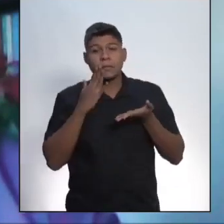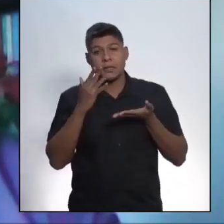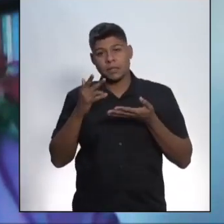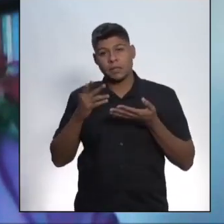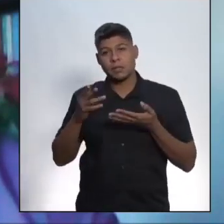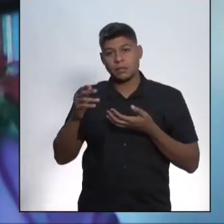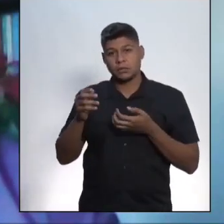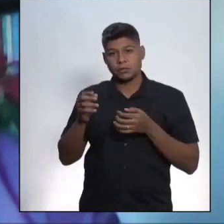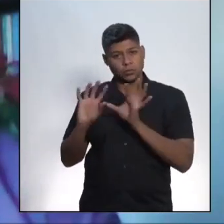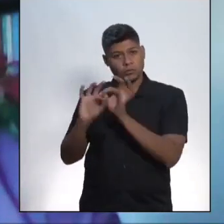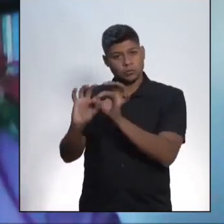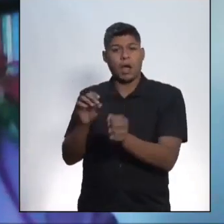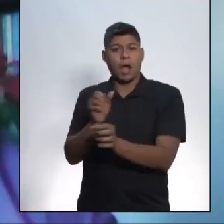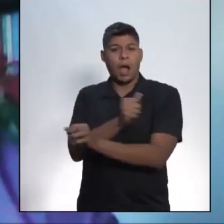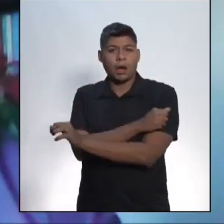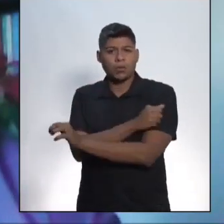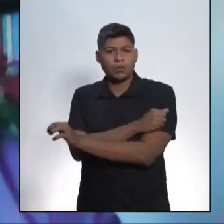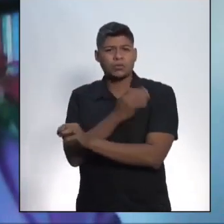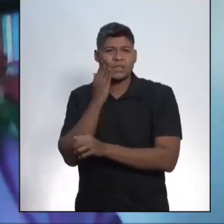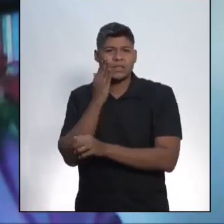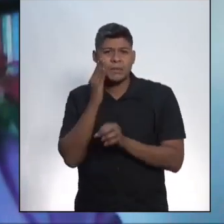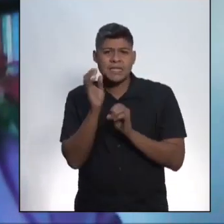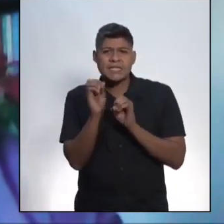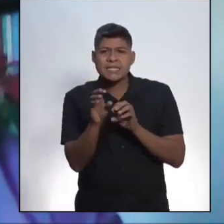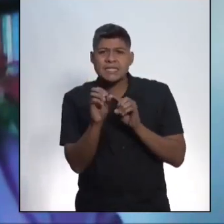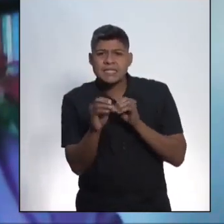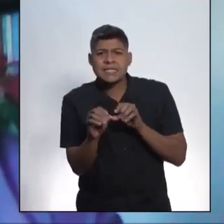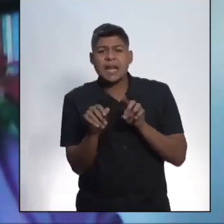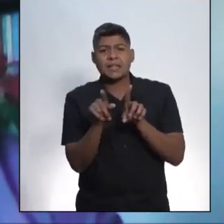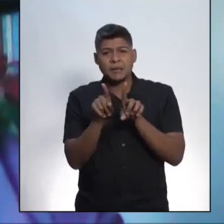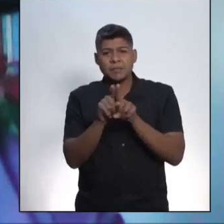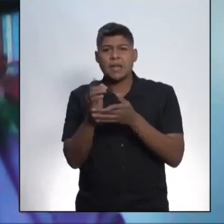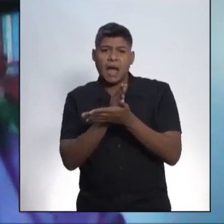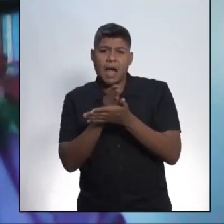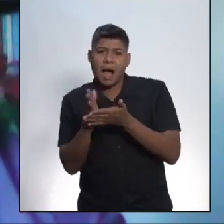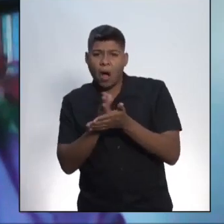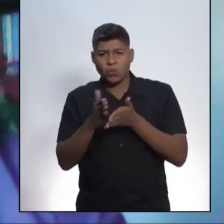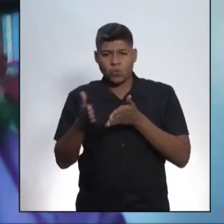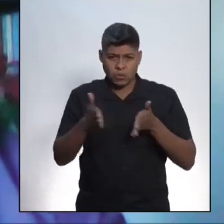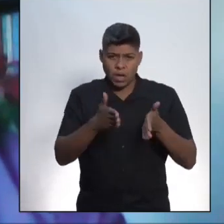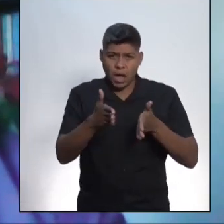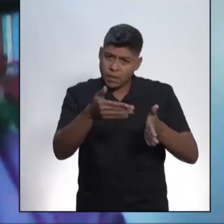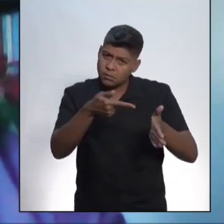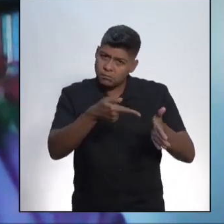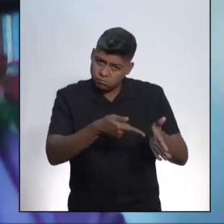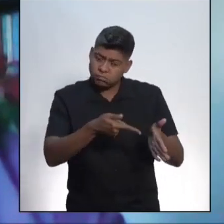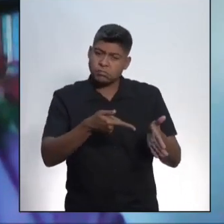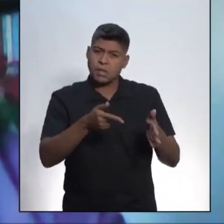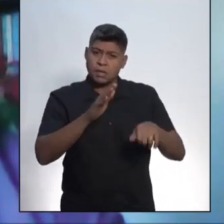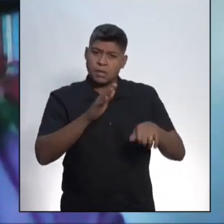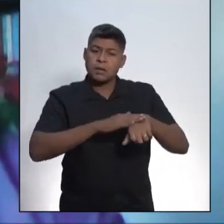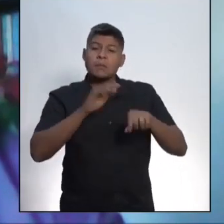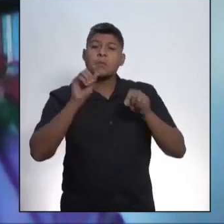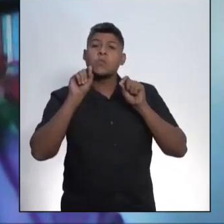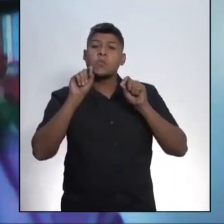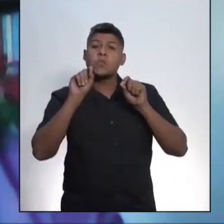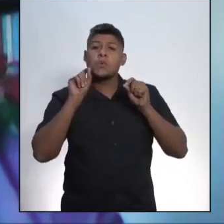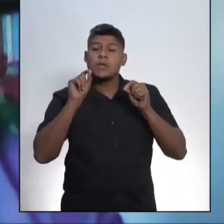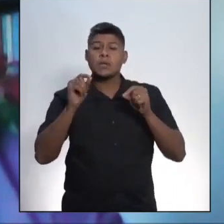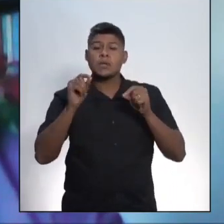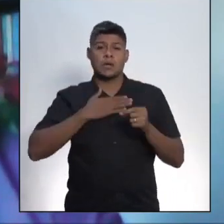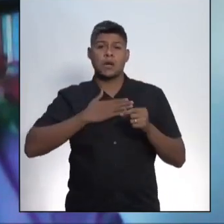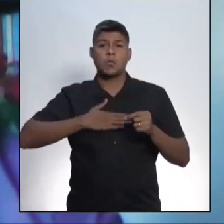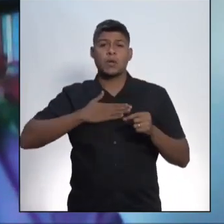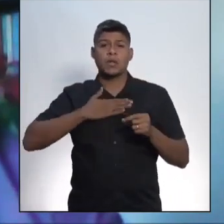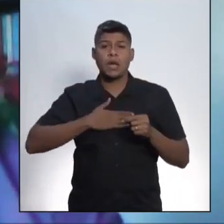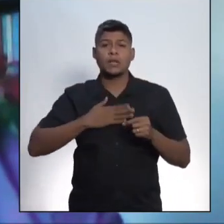que os alunos, né, ou a ponto de ensiná-los também alguns caminhos, mas com bastante